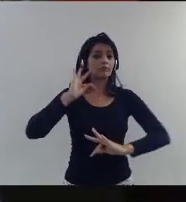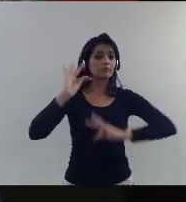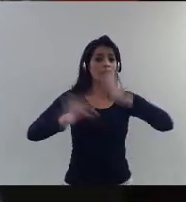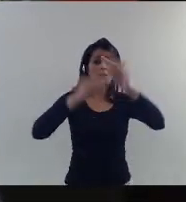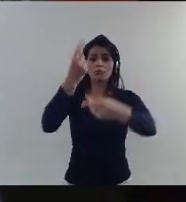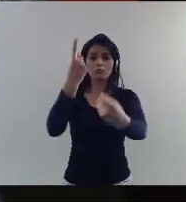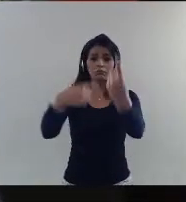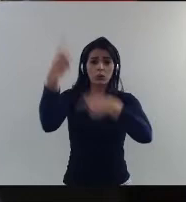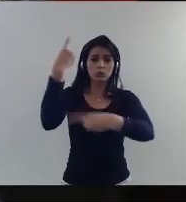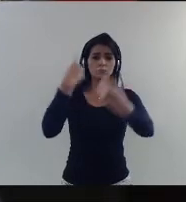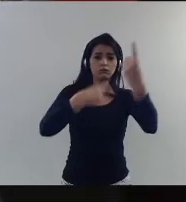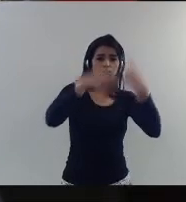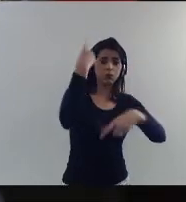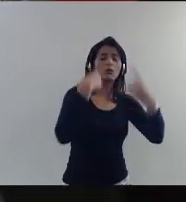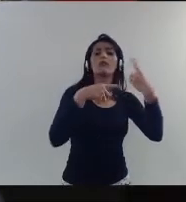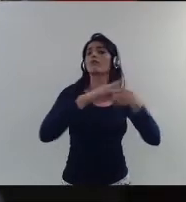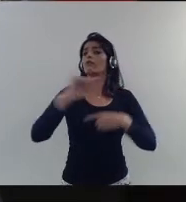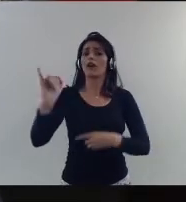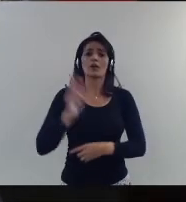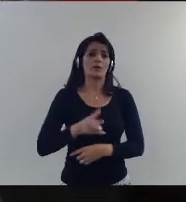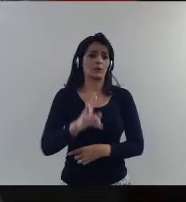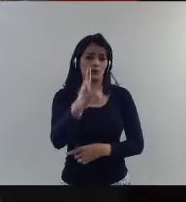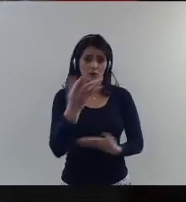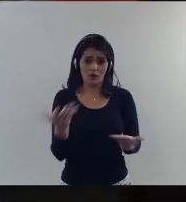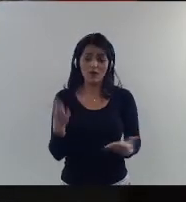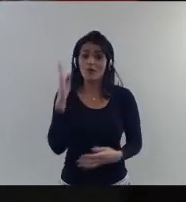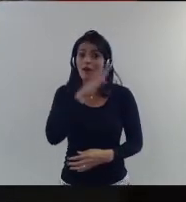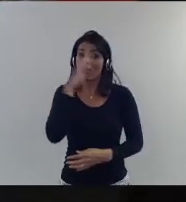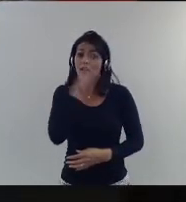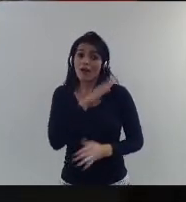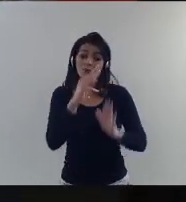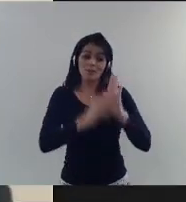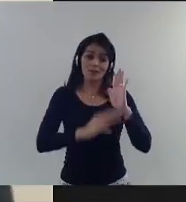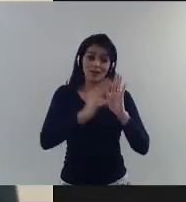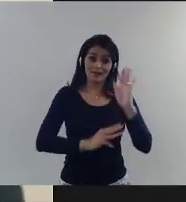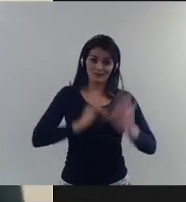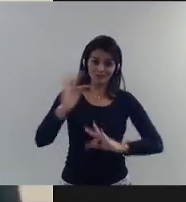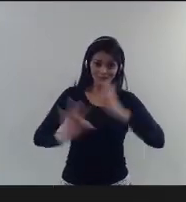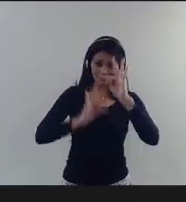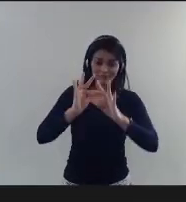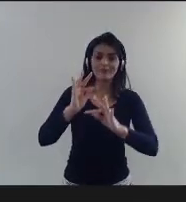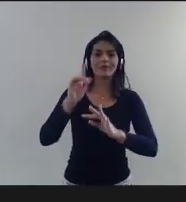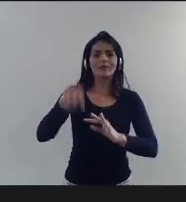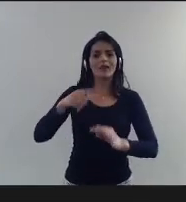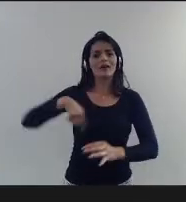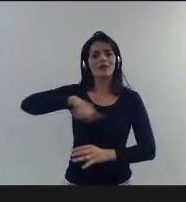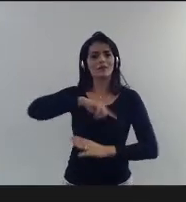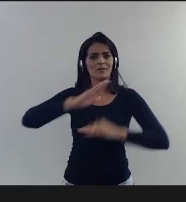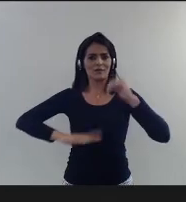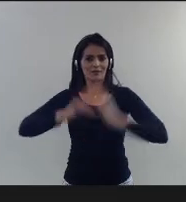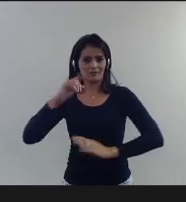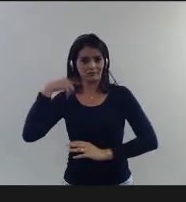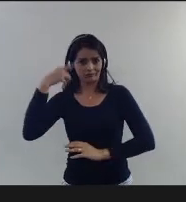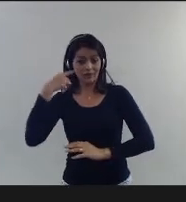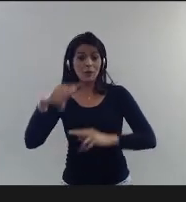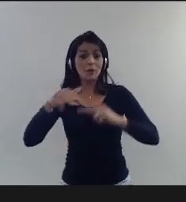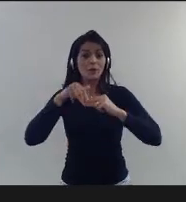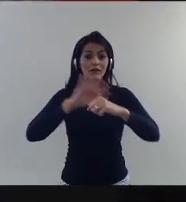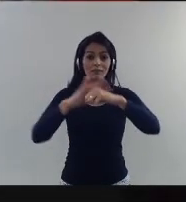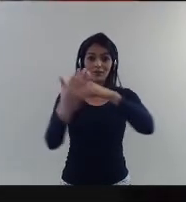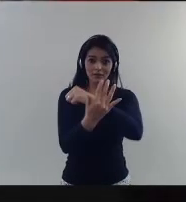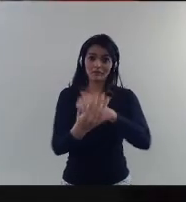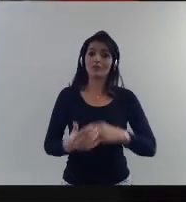uma aceleração desse novo método, digamos assim, da nossa profissão, por conta